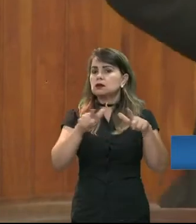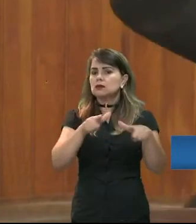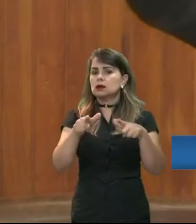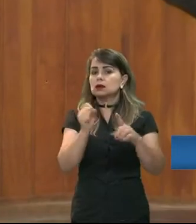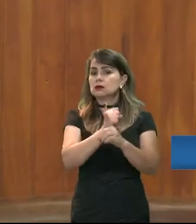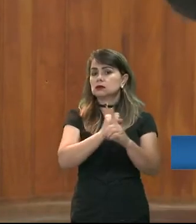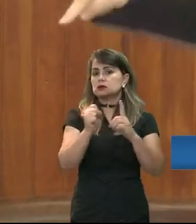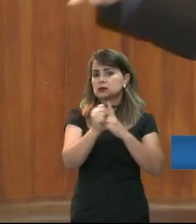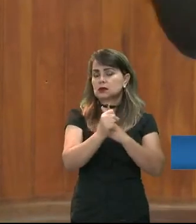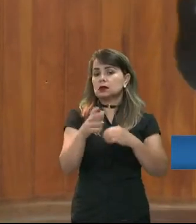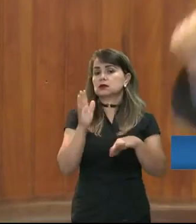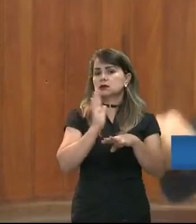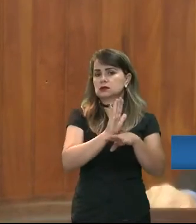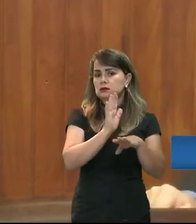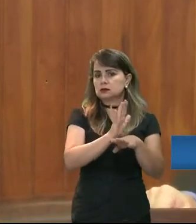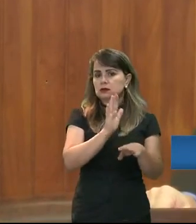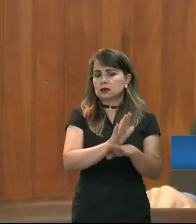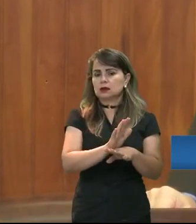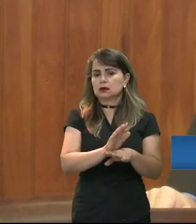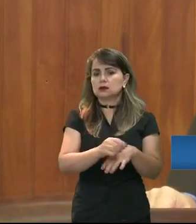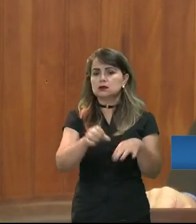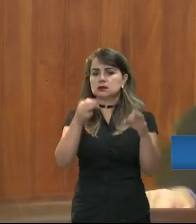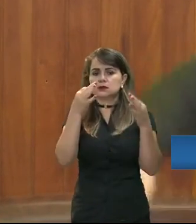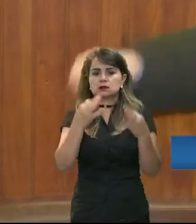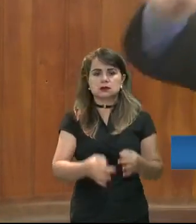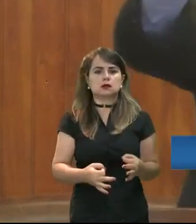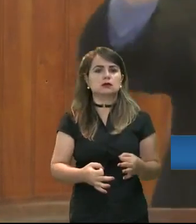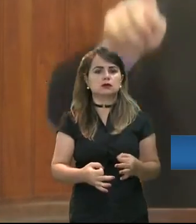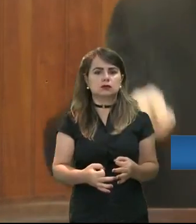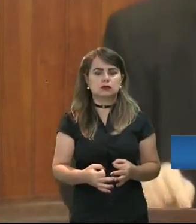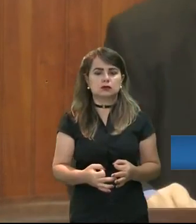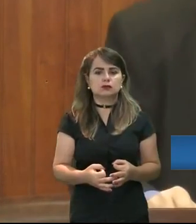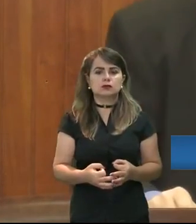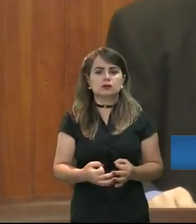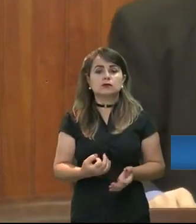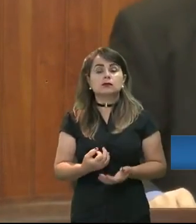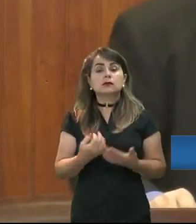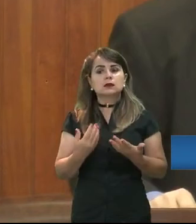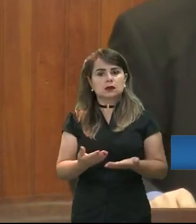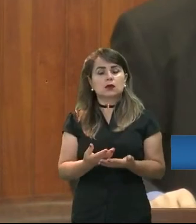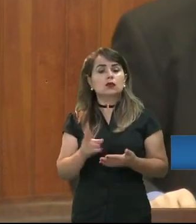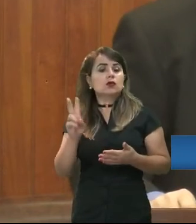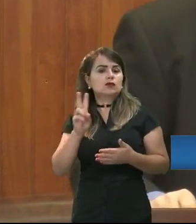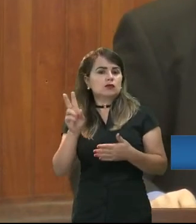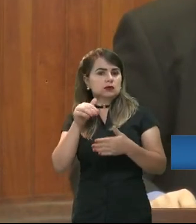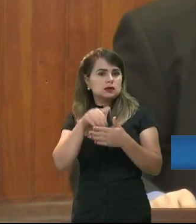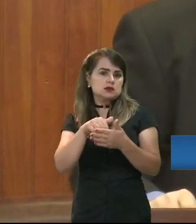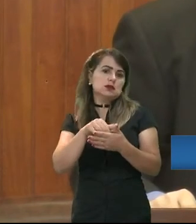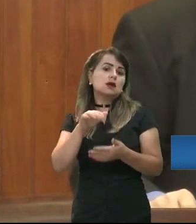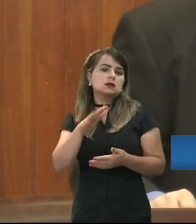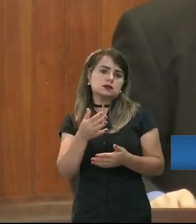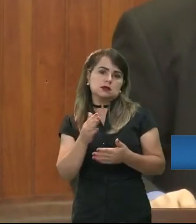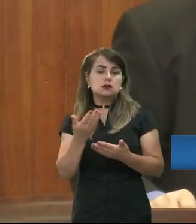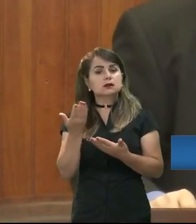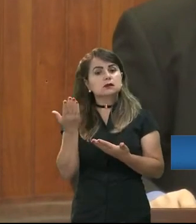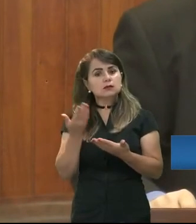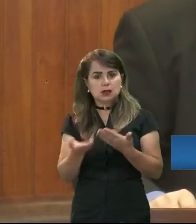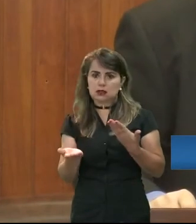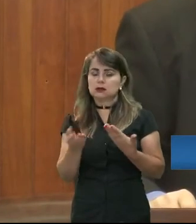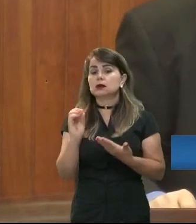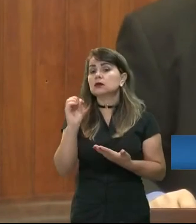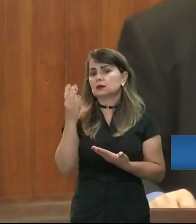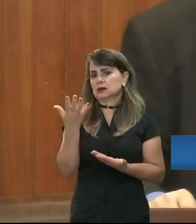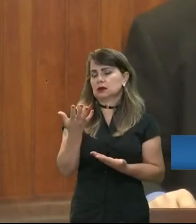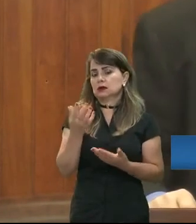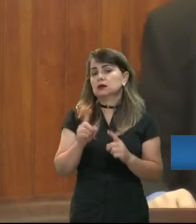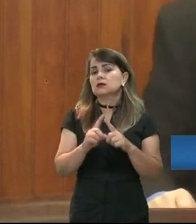formas legais, tudo dentro dos princípios da legalidade. Posso perder nas votações, mas nós não vamos fazer graça aqui. Então